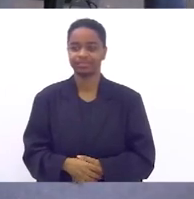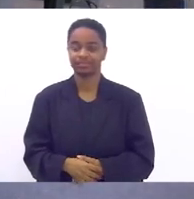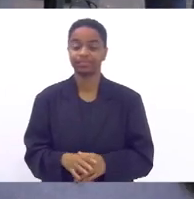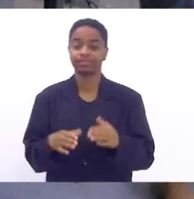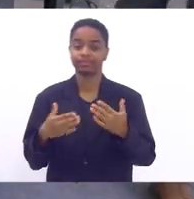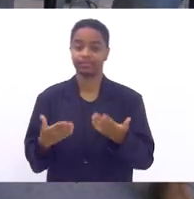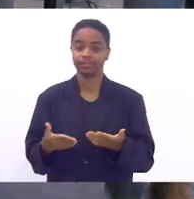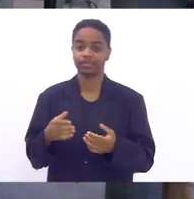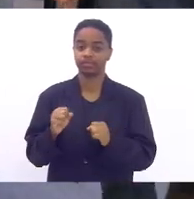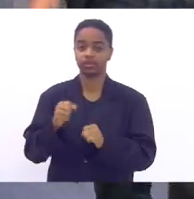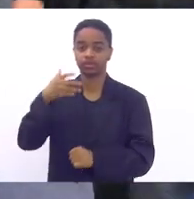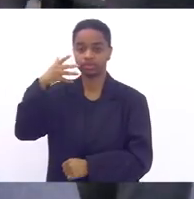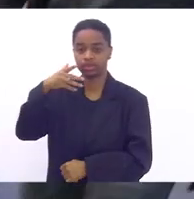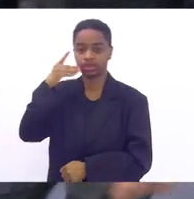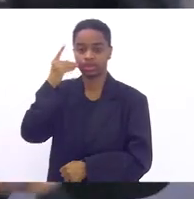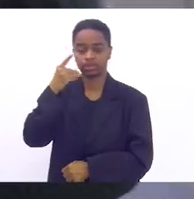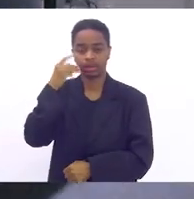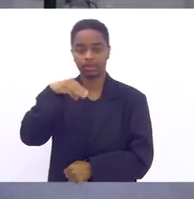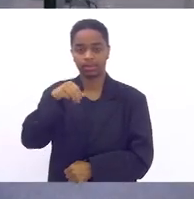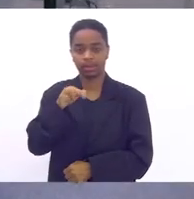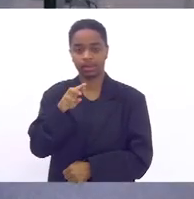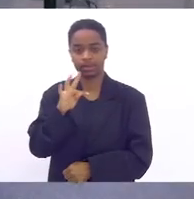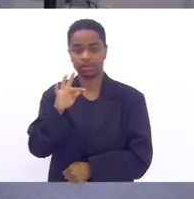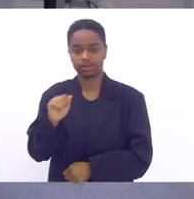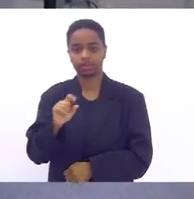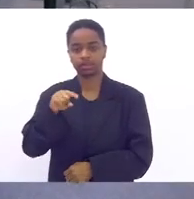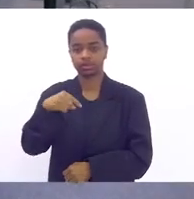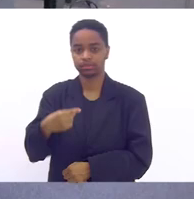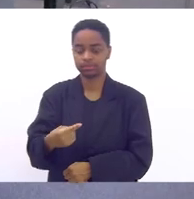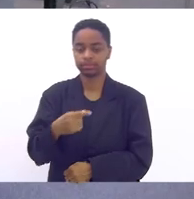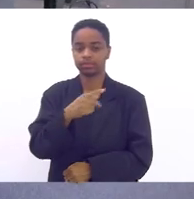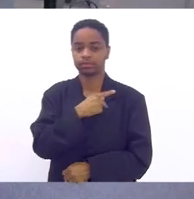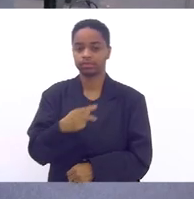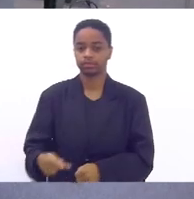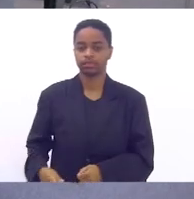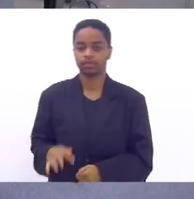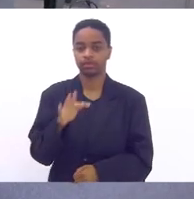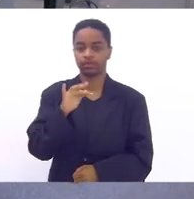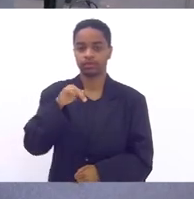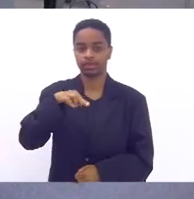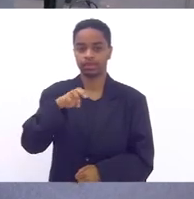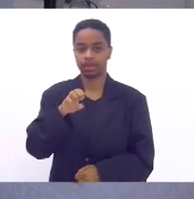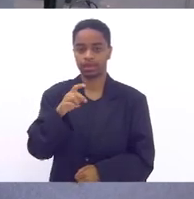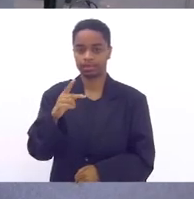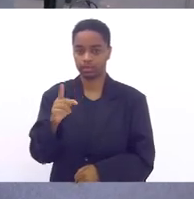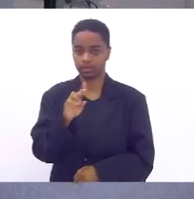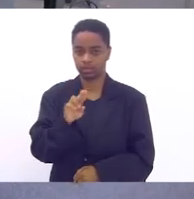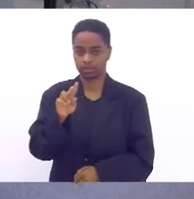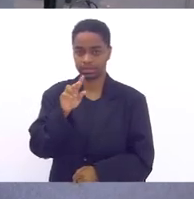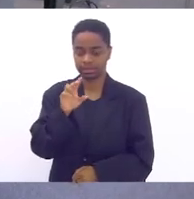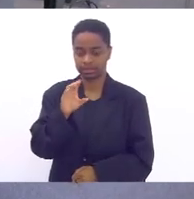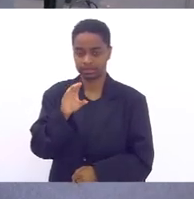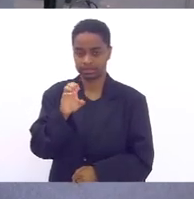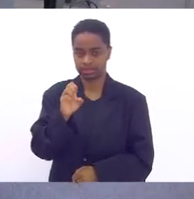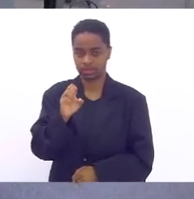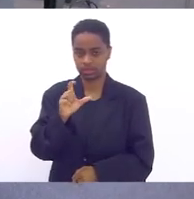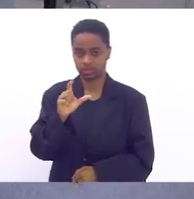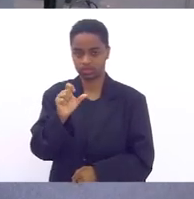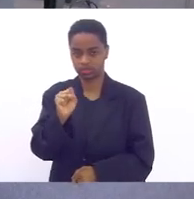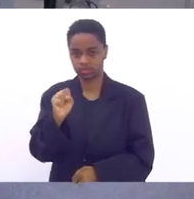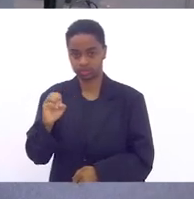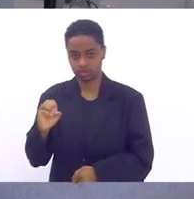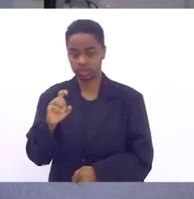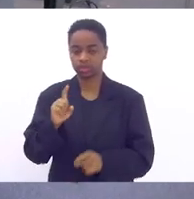deputada Marta Rocha depois nosso querido presidente da fep Dr Celso pancera né e depois Dr